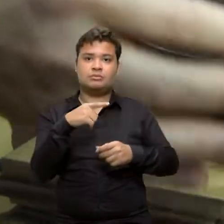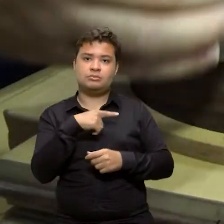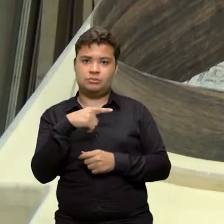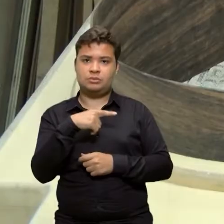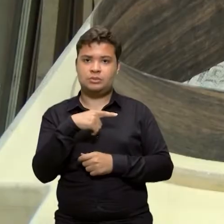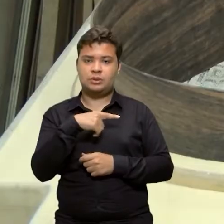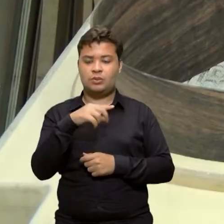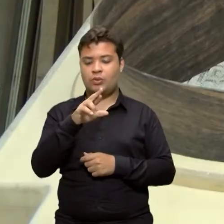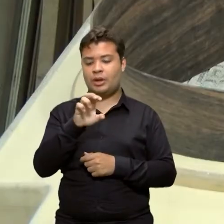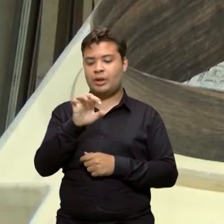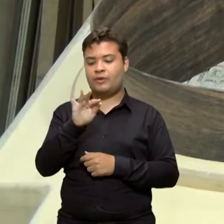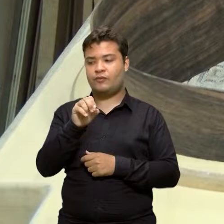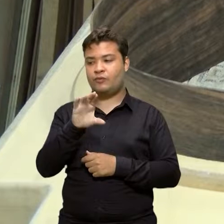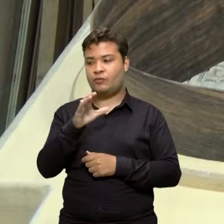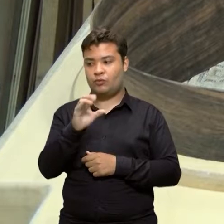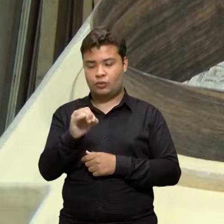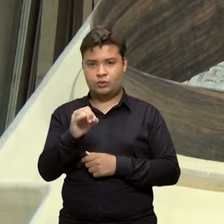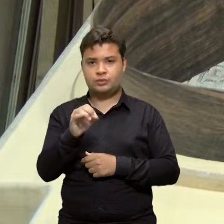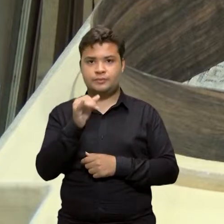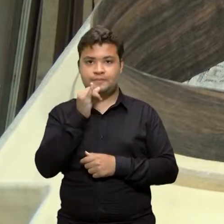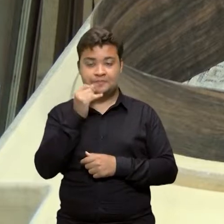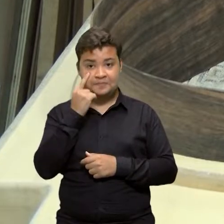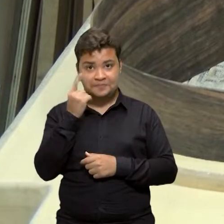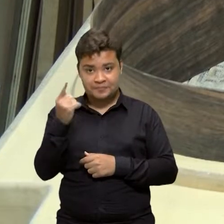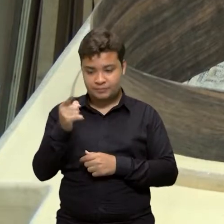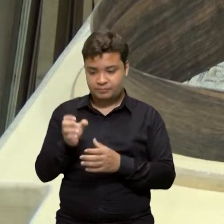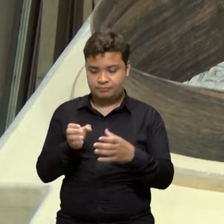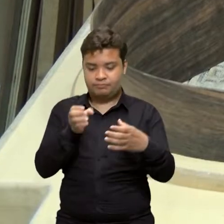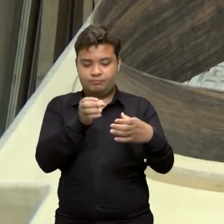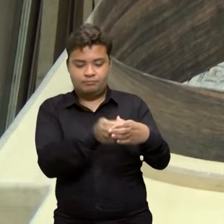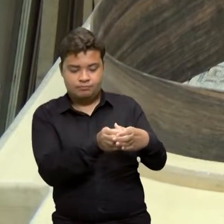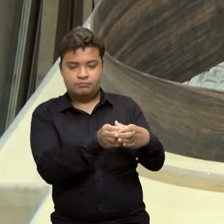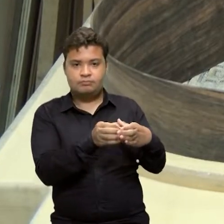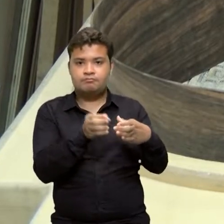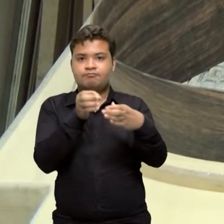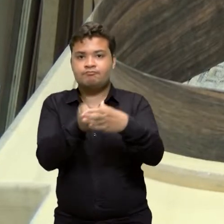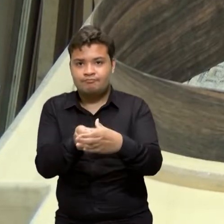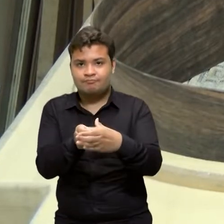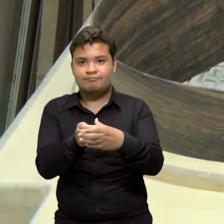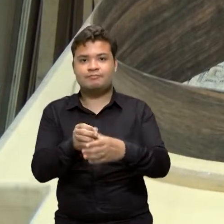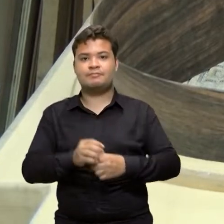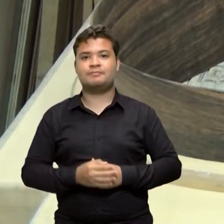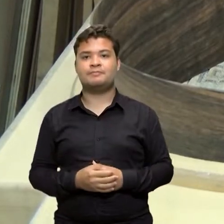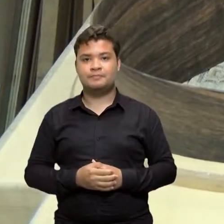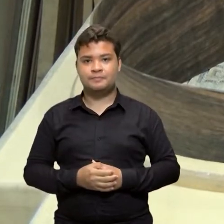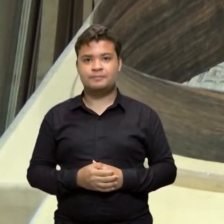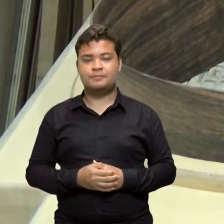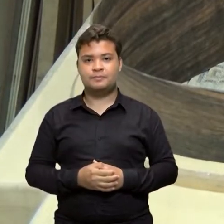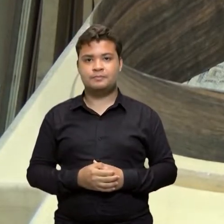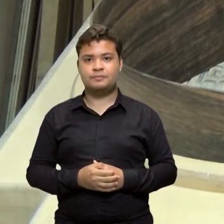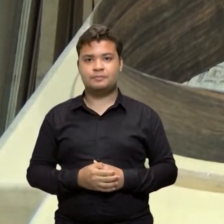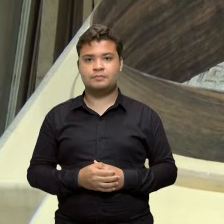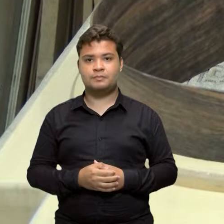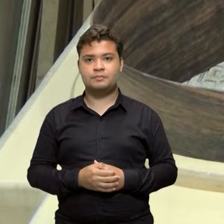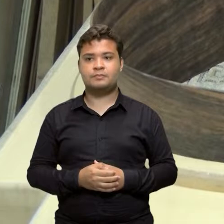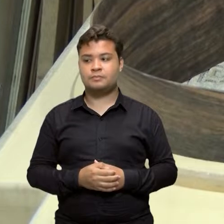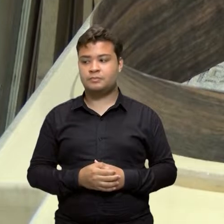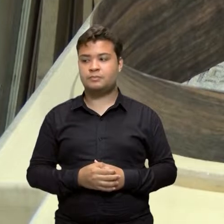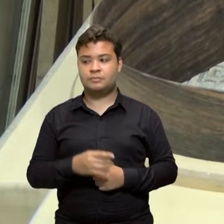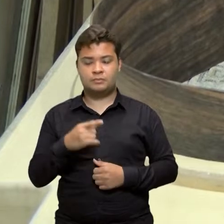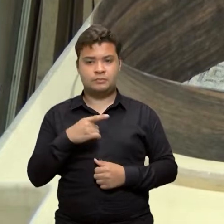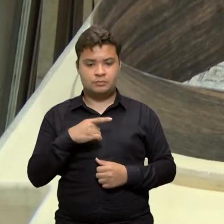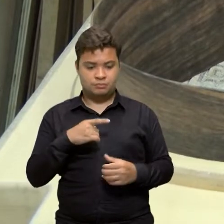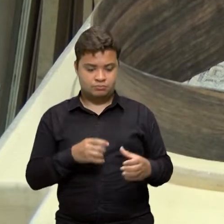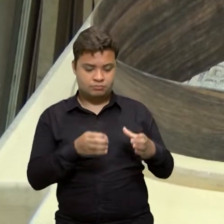Por exemplo, aqui o tróculo ele vai aceitar o braço aqui, onde vai ser colado o braço depois. E aqui a culatra, onde vai unir as